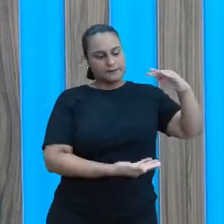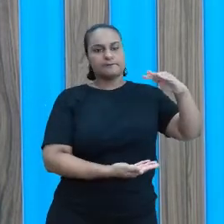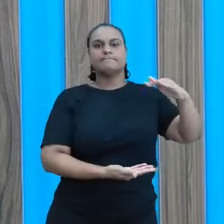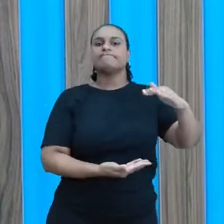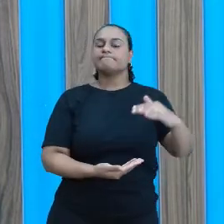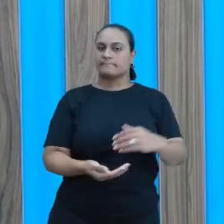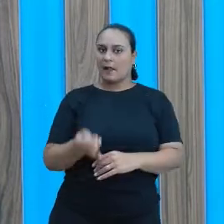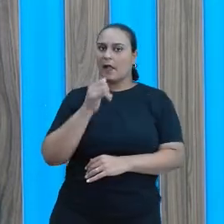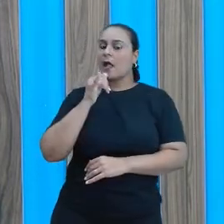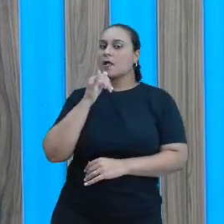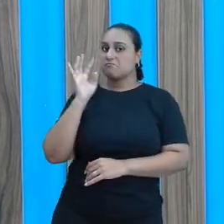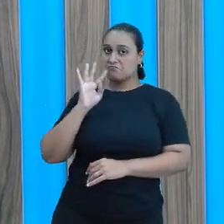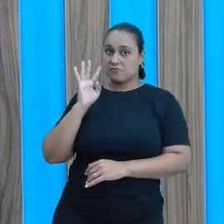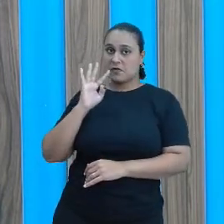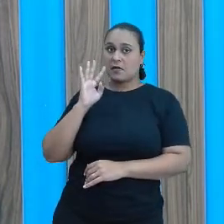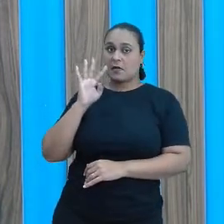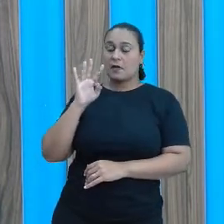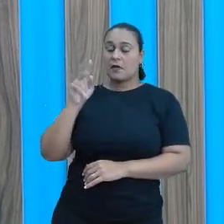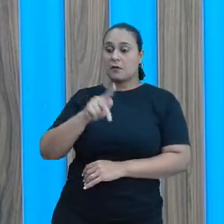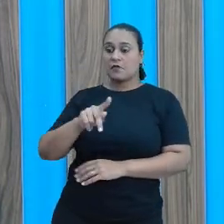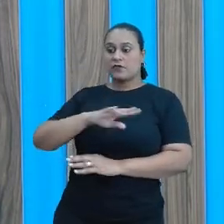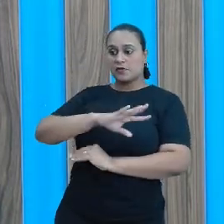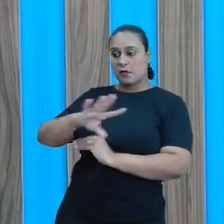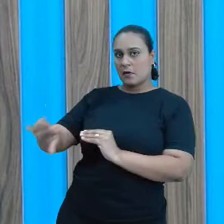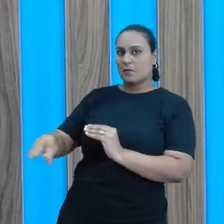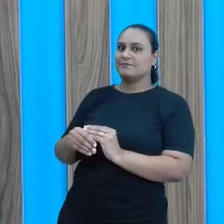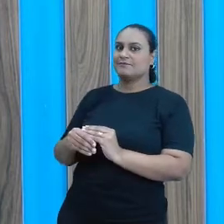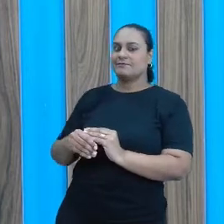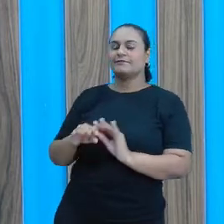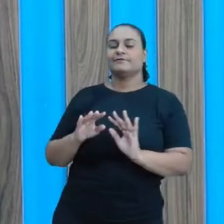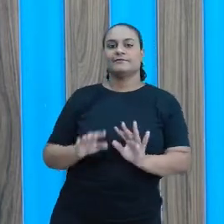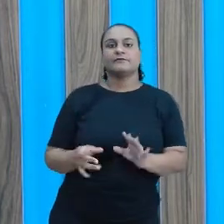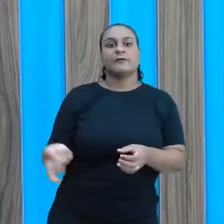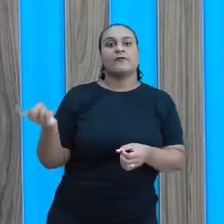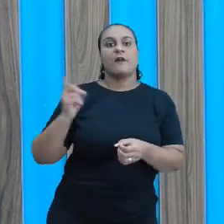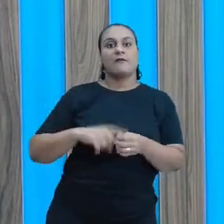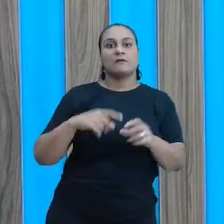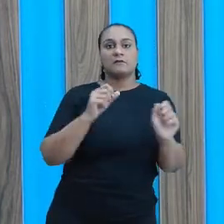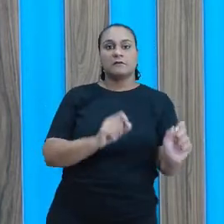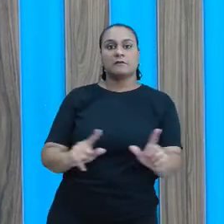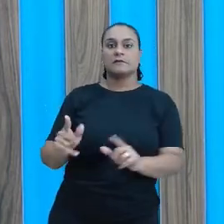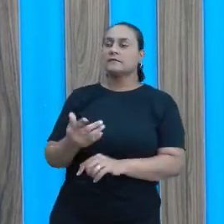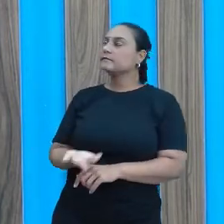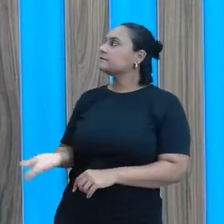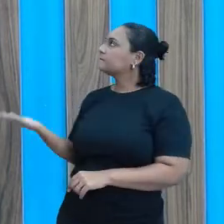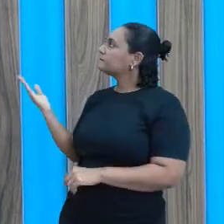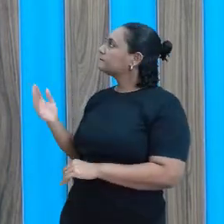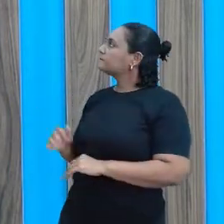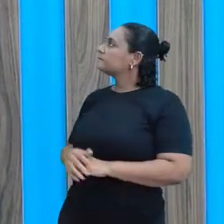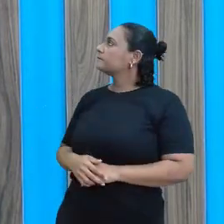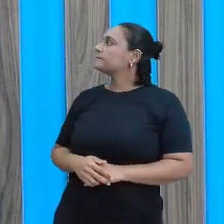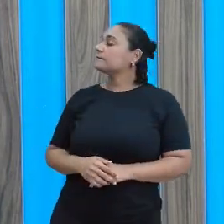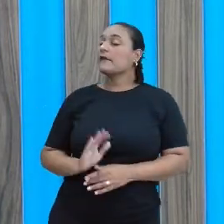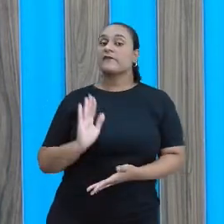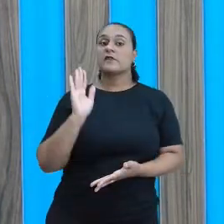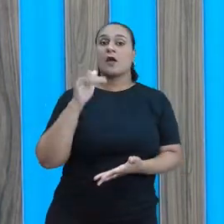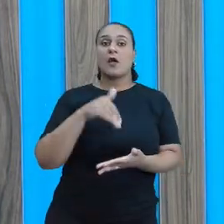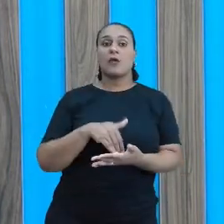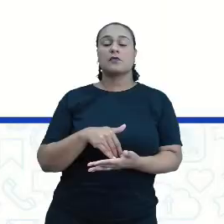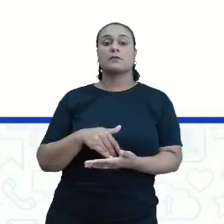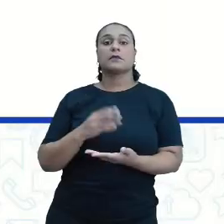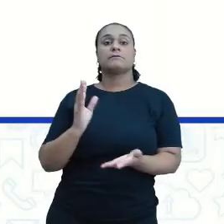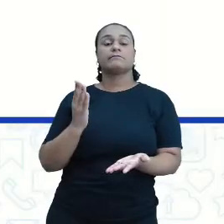legais que fala um pouco do que a gente está usando. Então, a gente vai voltar aqui para a tela para a gente fazer essa última parte da aula, que